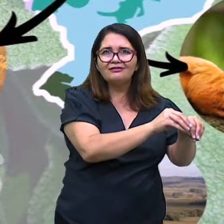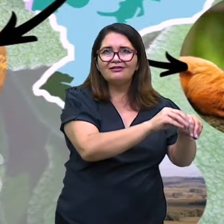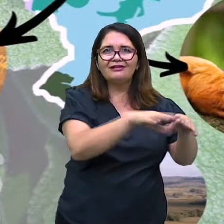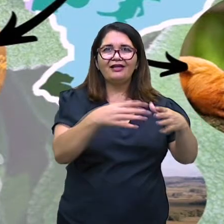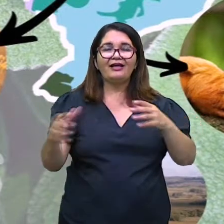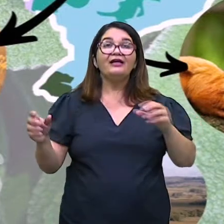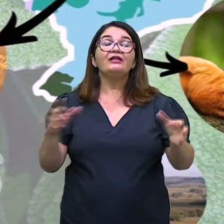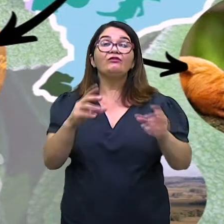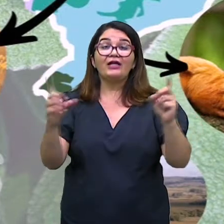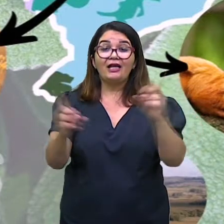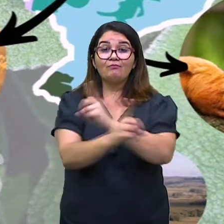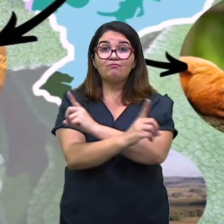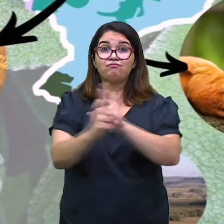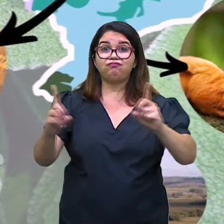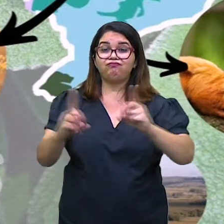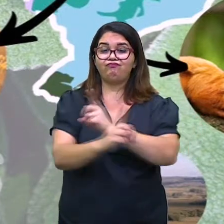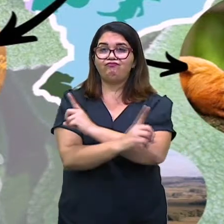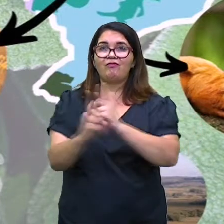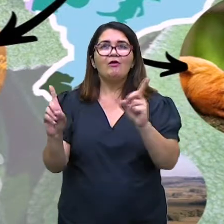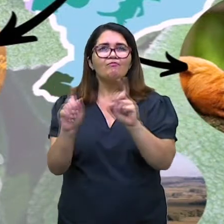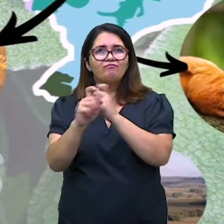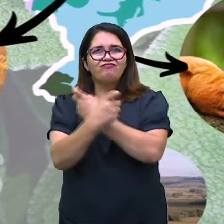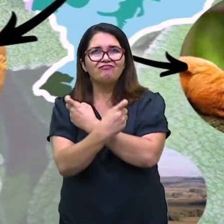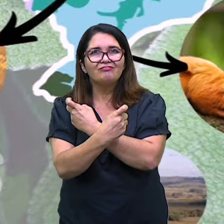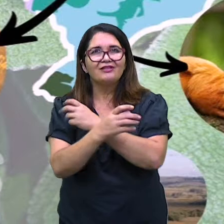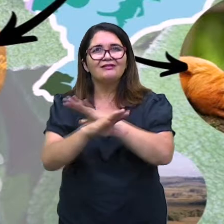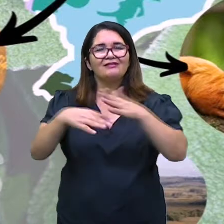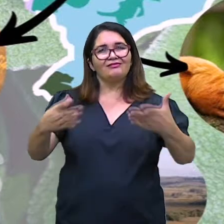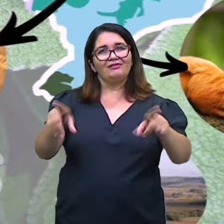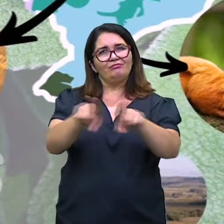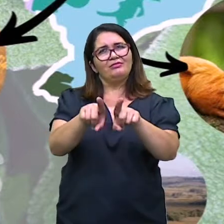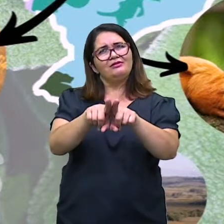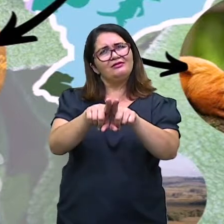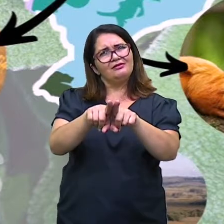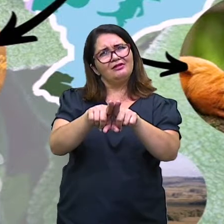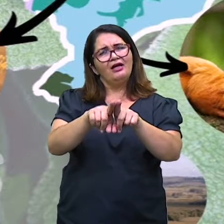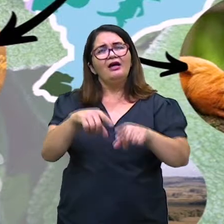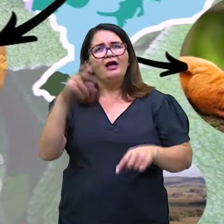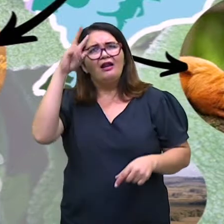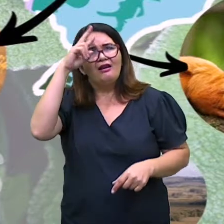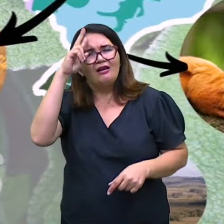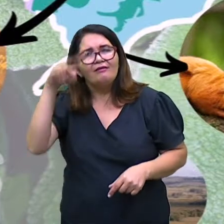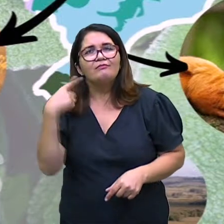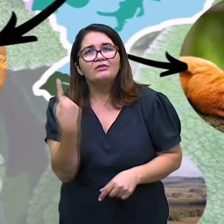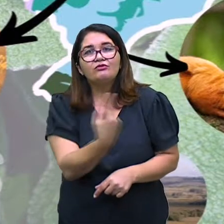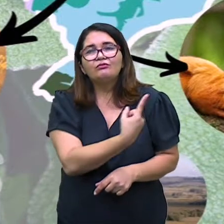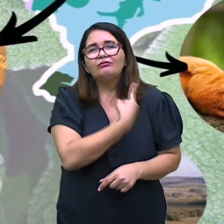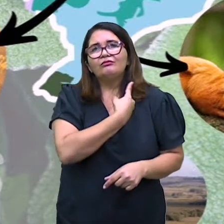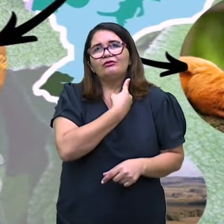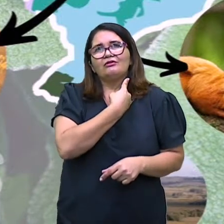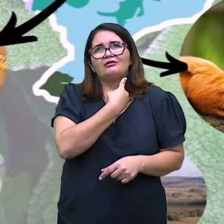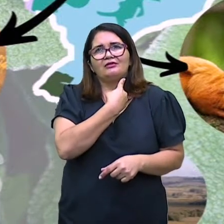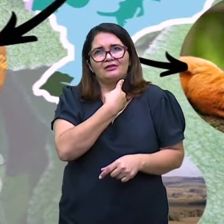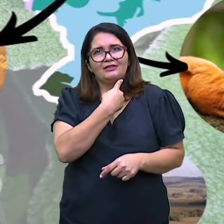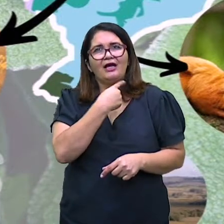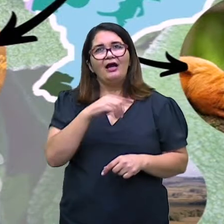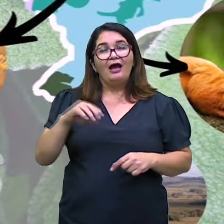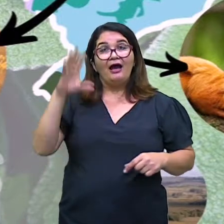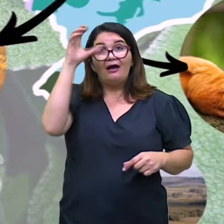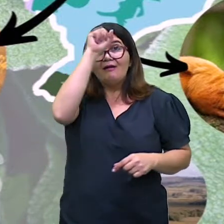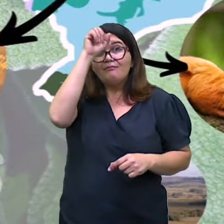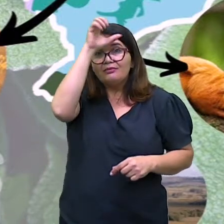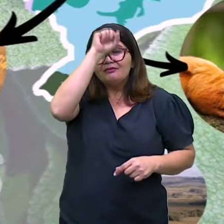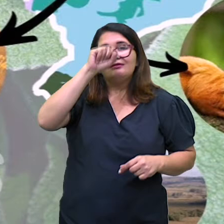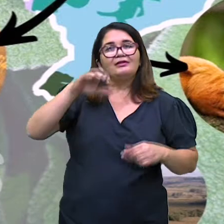isso acontecer. Lembra que nós falamos que quando essa espécie ela